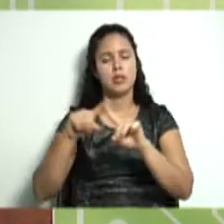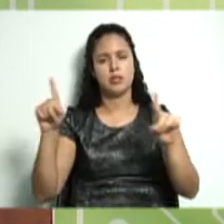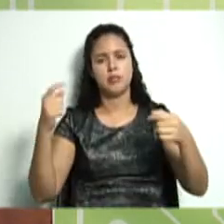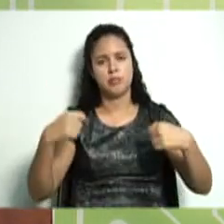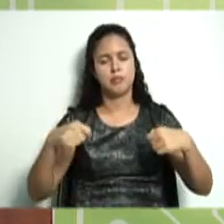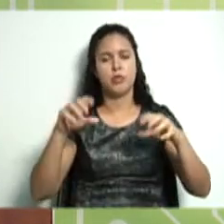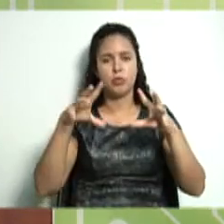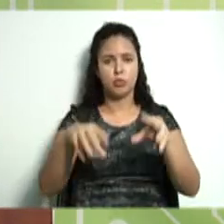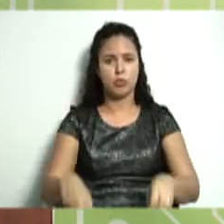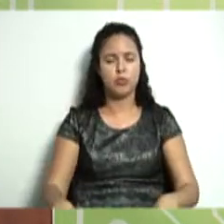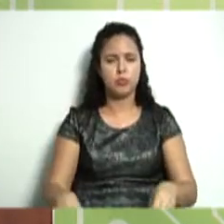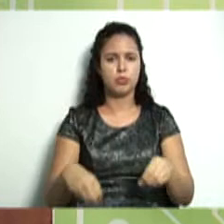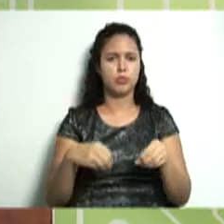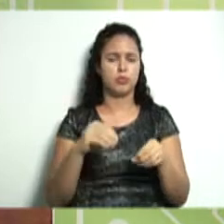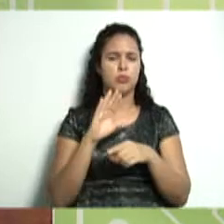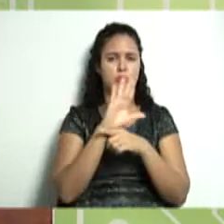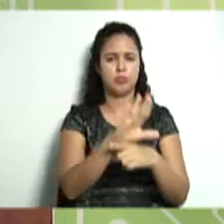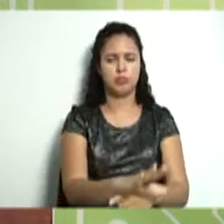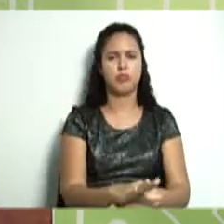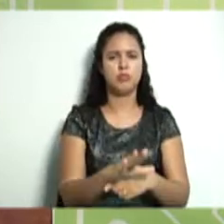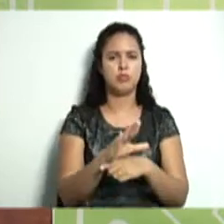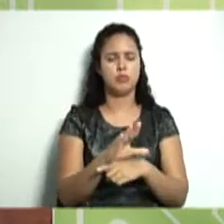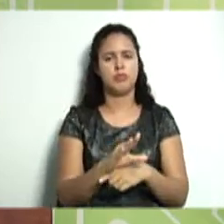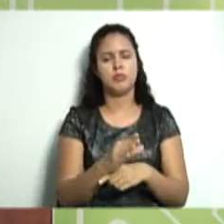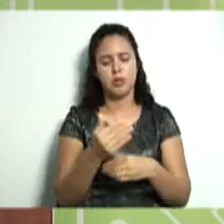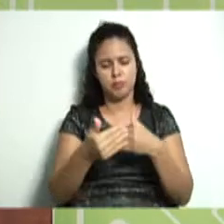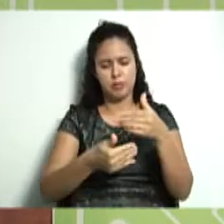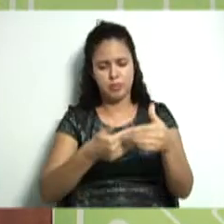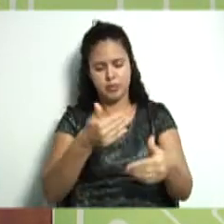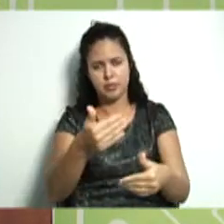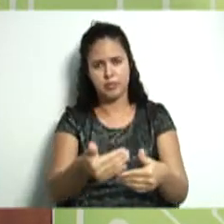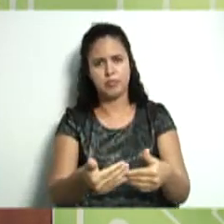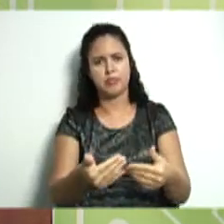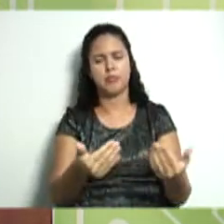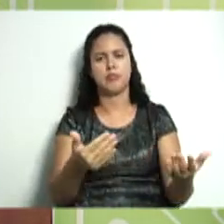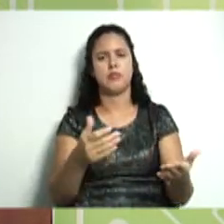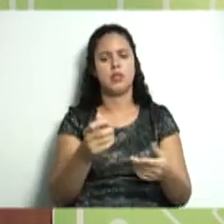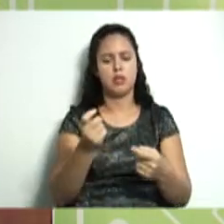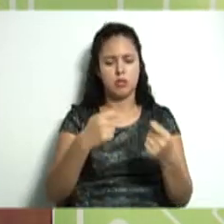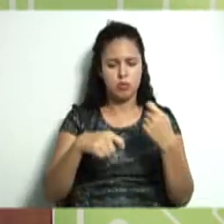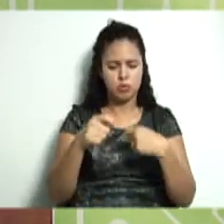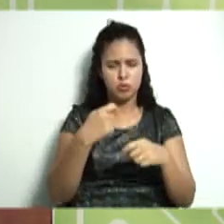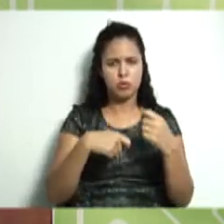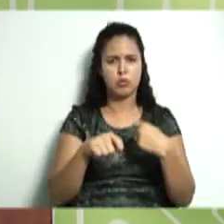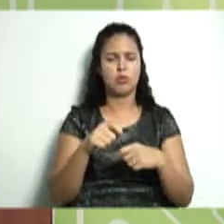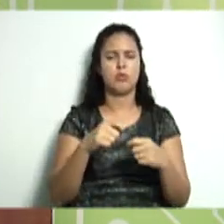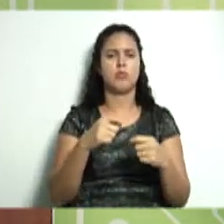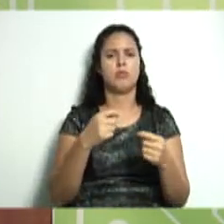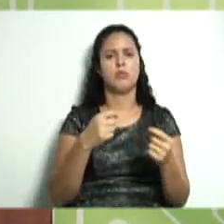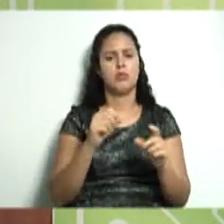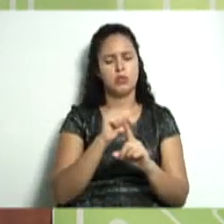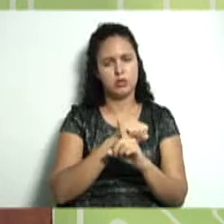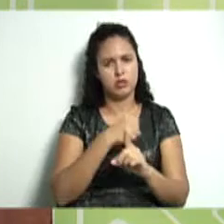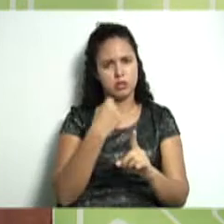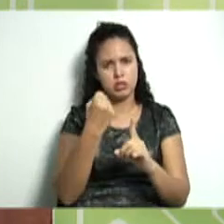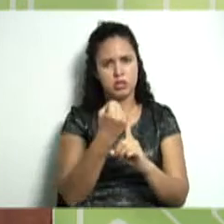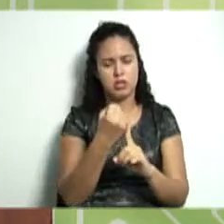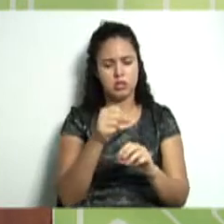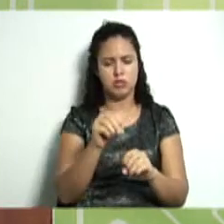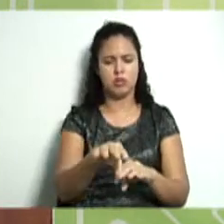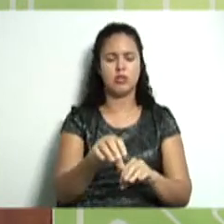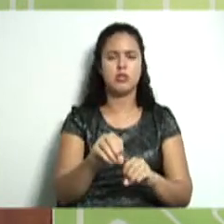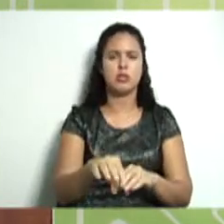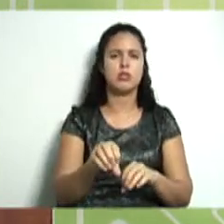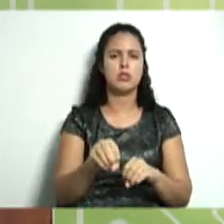todos participem de todos os processos econômicos, processos sociais e processos